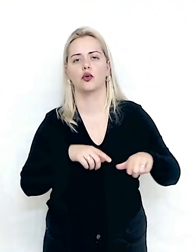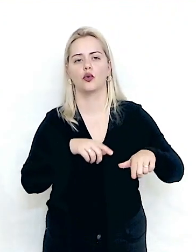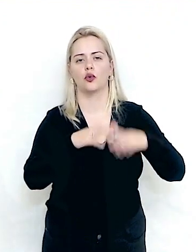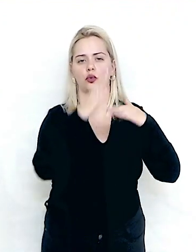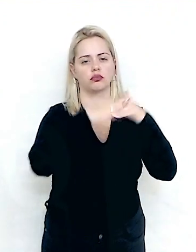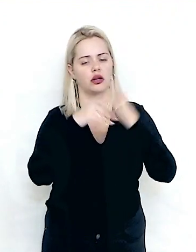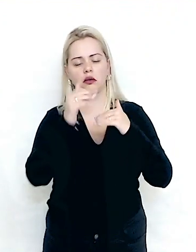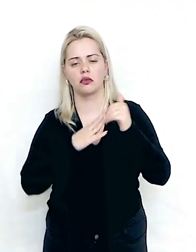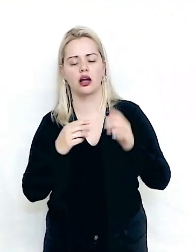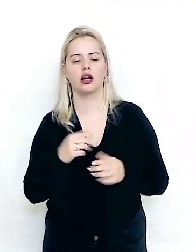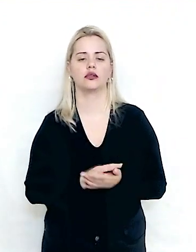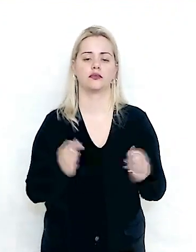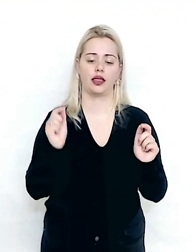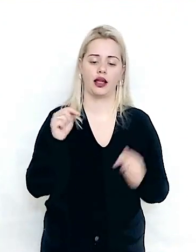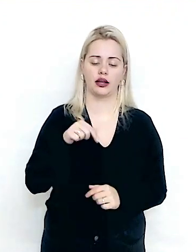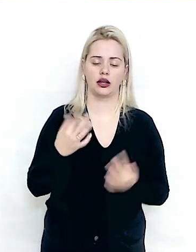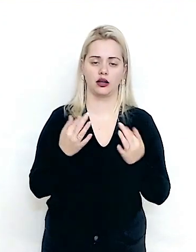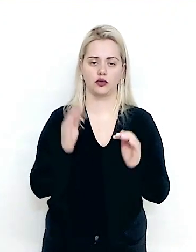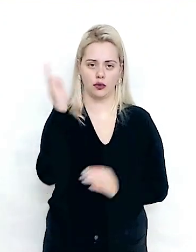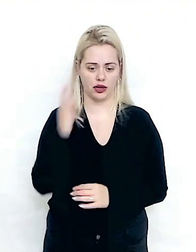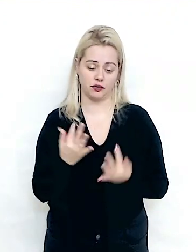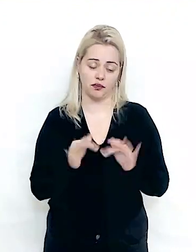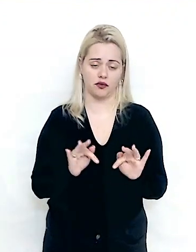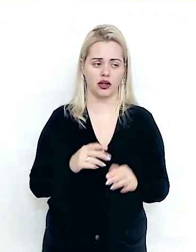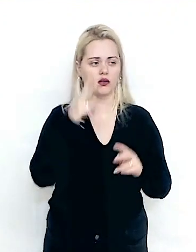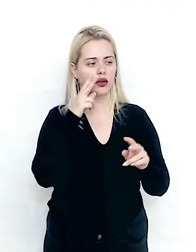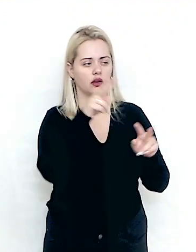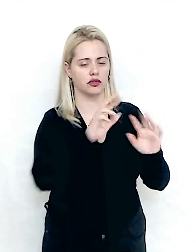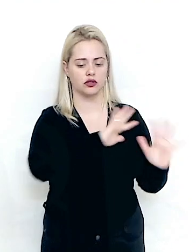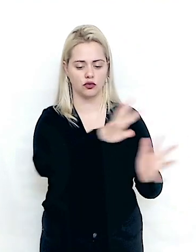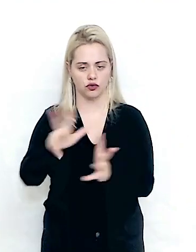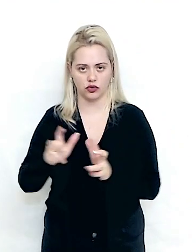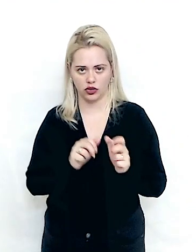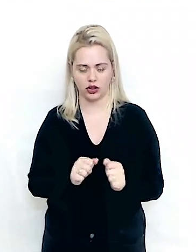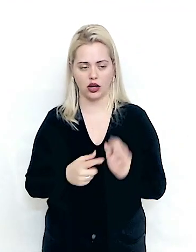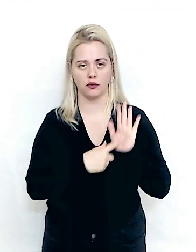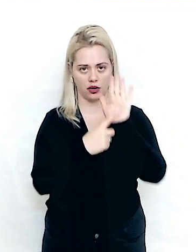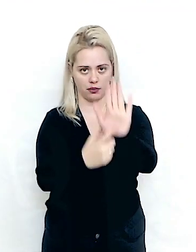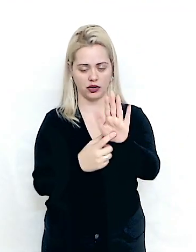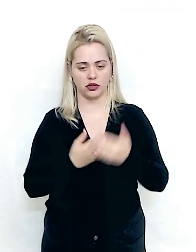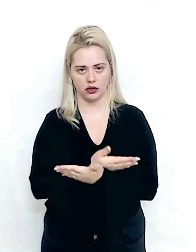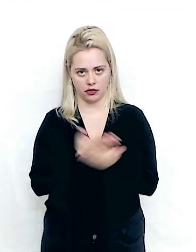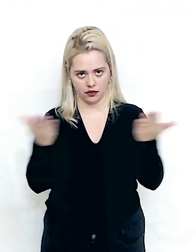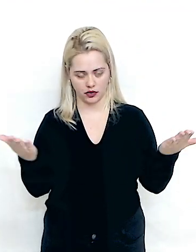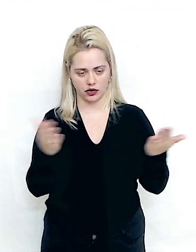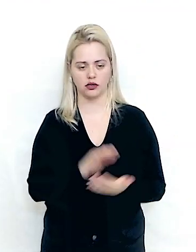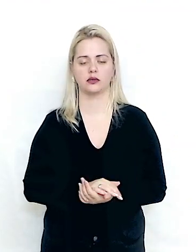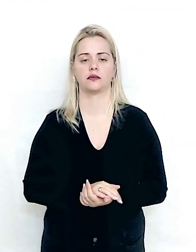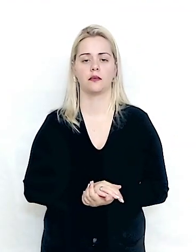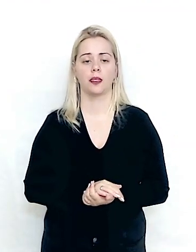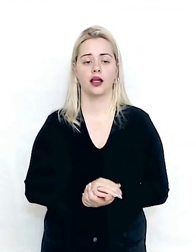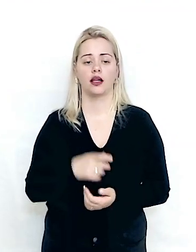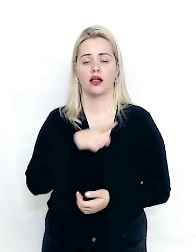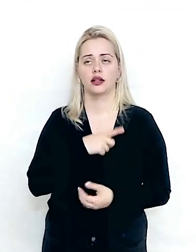Brasil. Enfim, essa aí é um pouco da visão geral que eu queria apresentar para os senhores. Vou ter